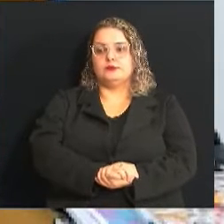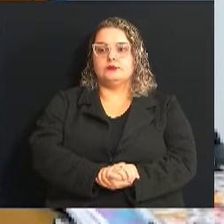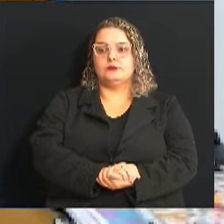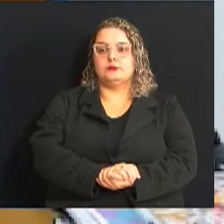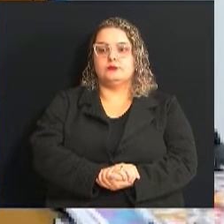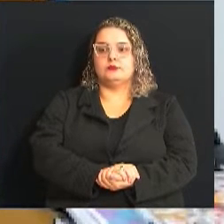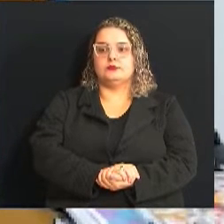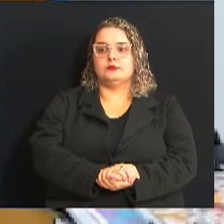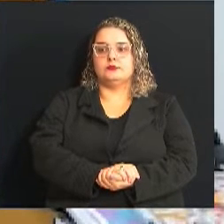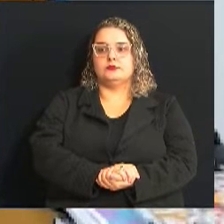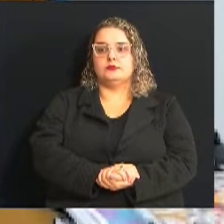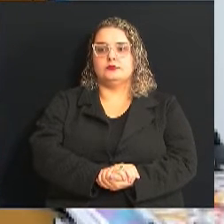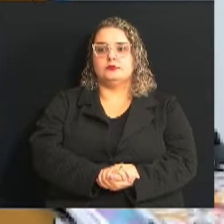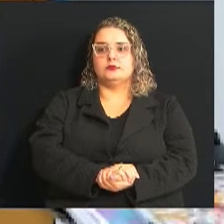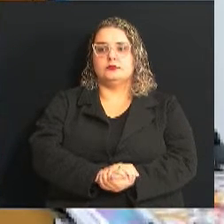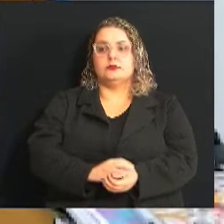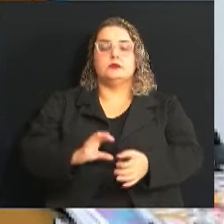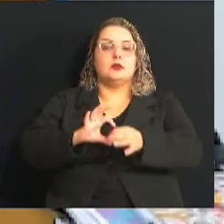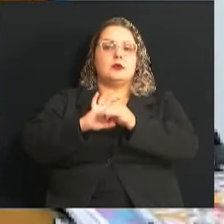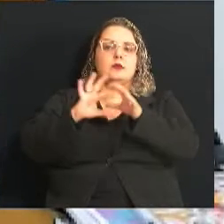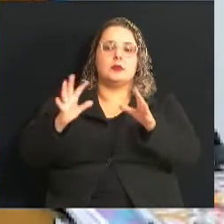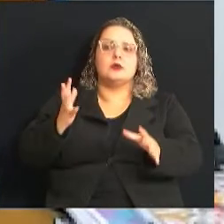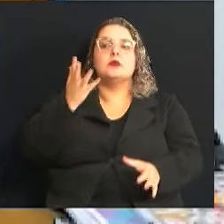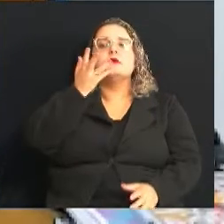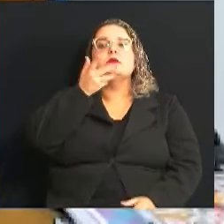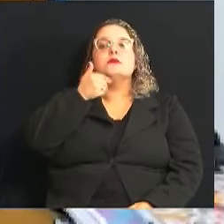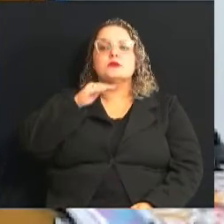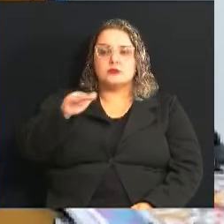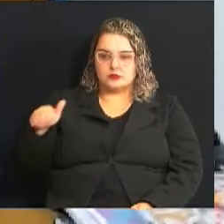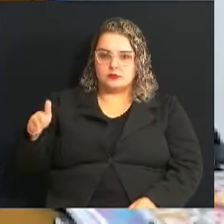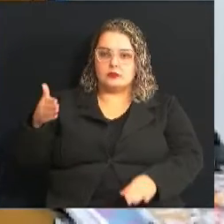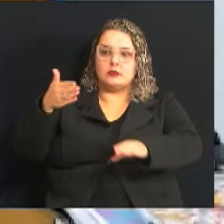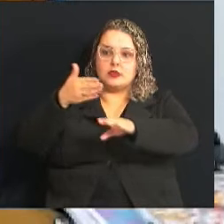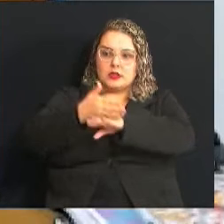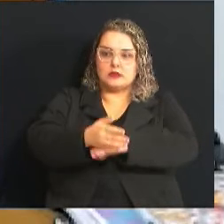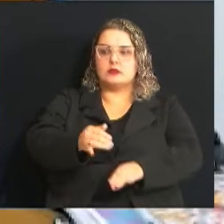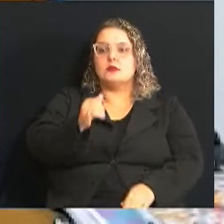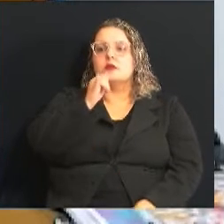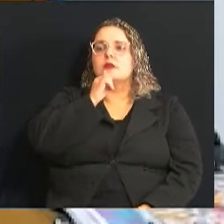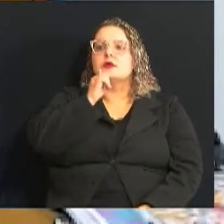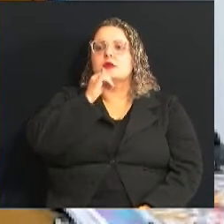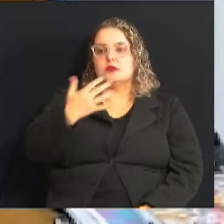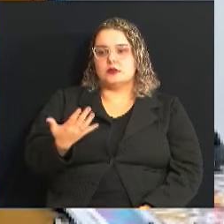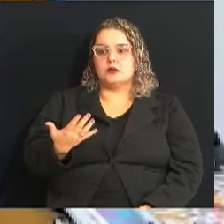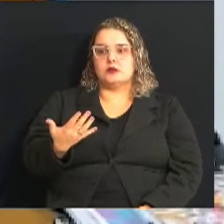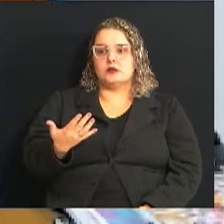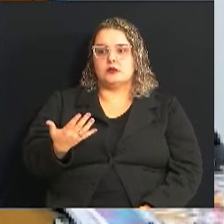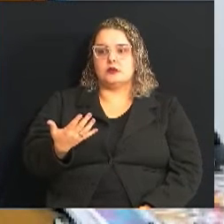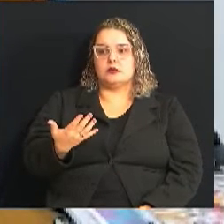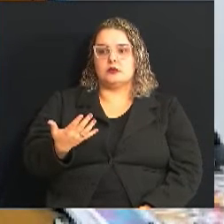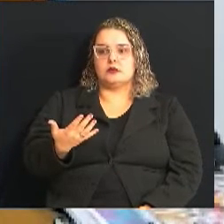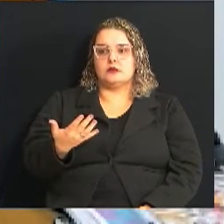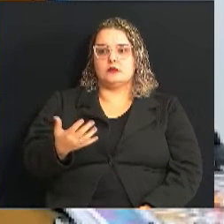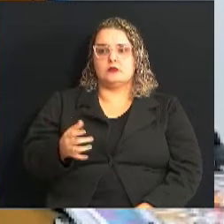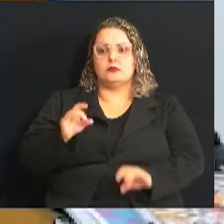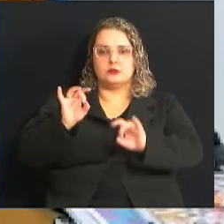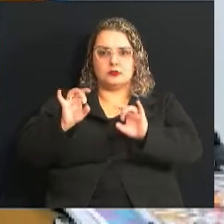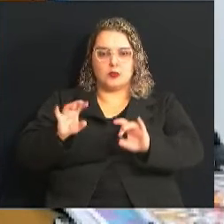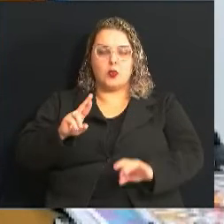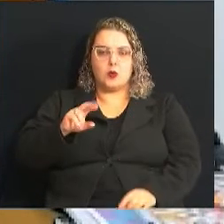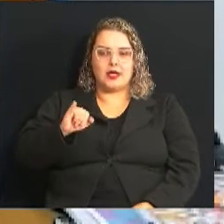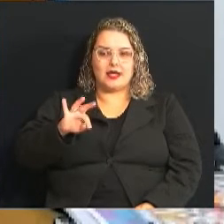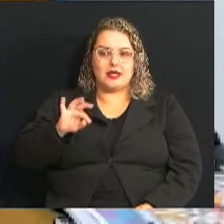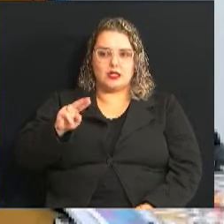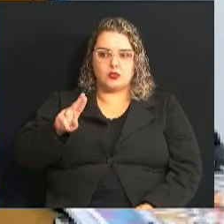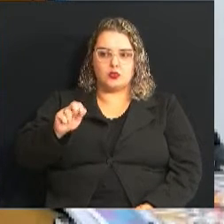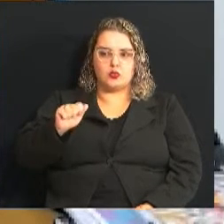não permitirem que essas crianças participem, por exemplo, do ritual de despedida, e principalmente a